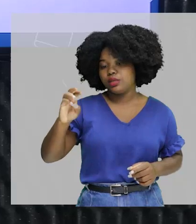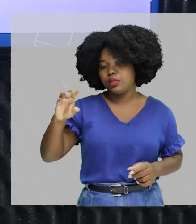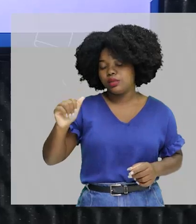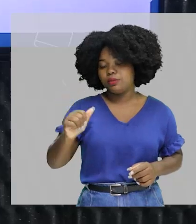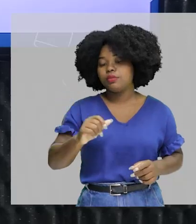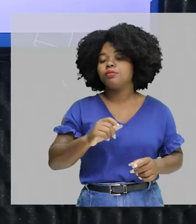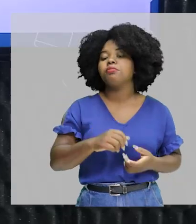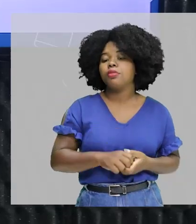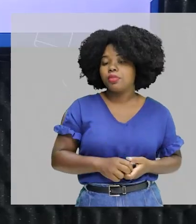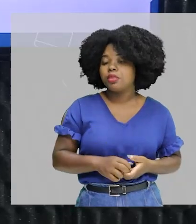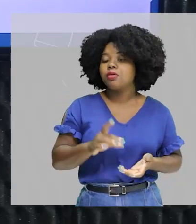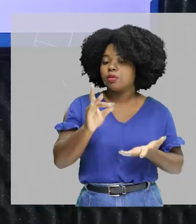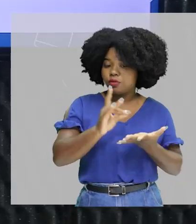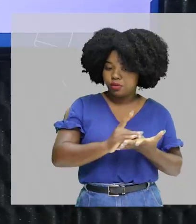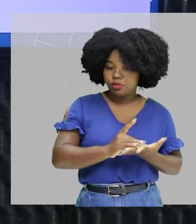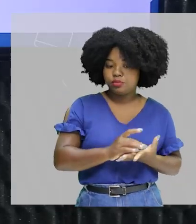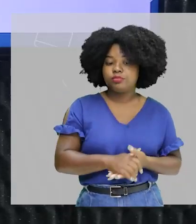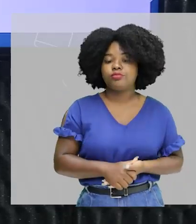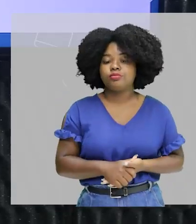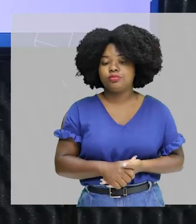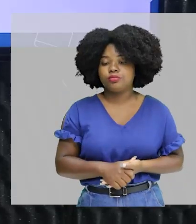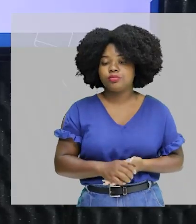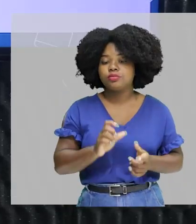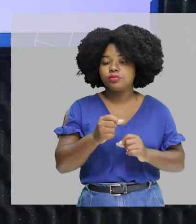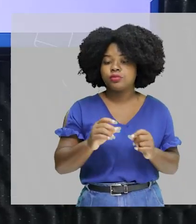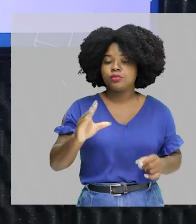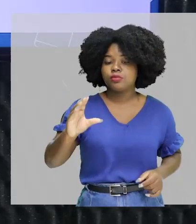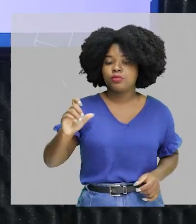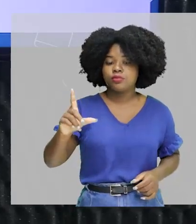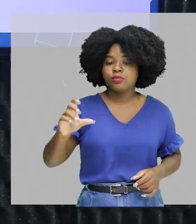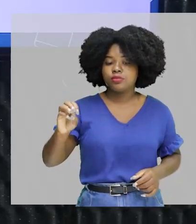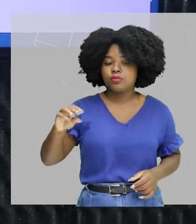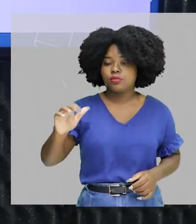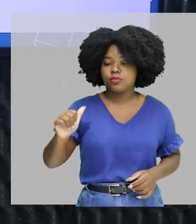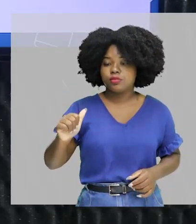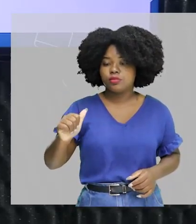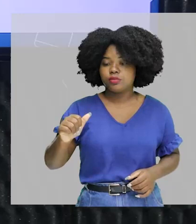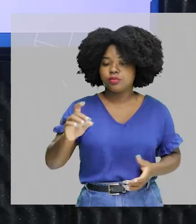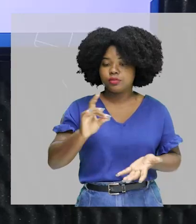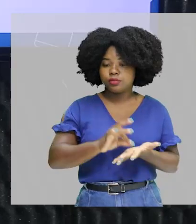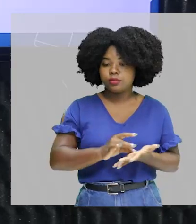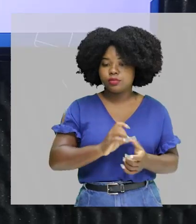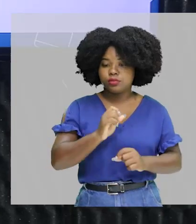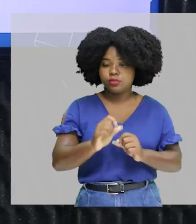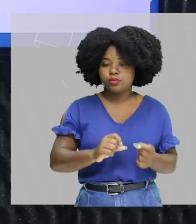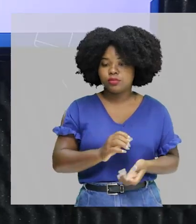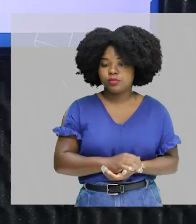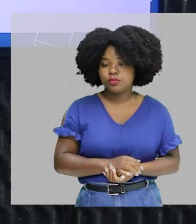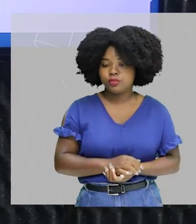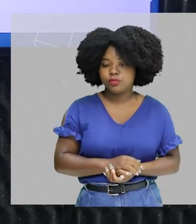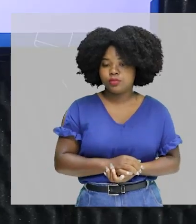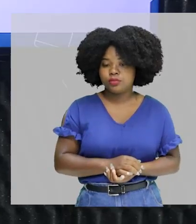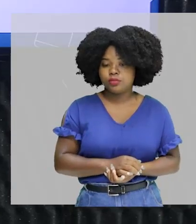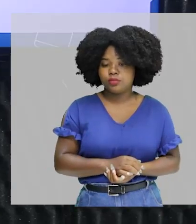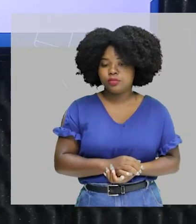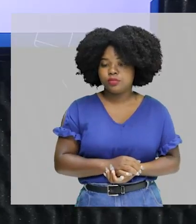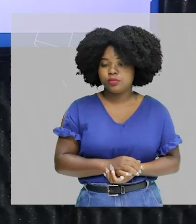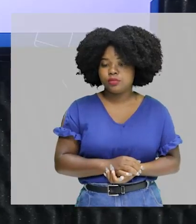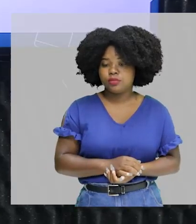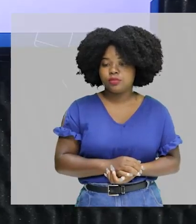apresentam um celoma verdadeiro. O que é um celoma verdadeiro? É uma cavidade cujas paredes são